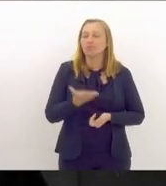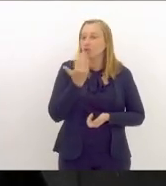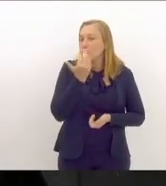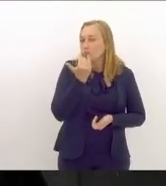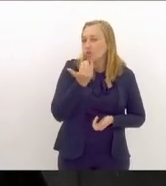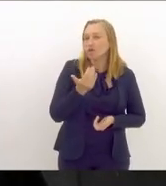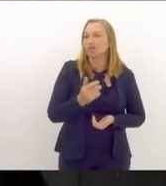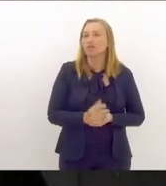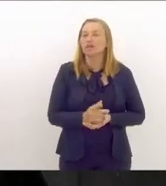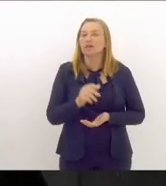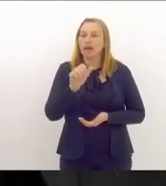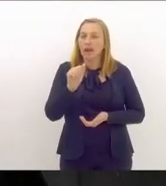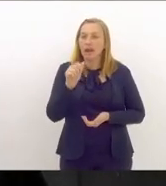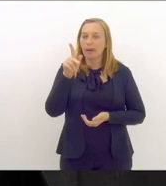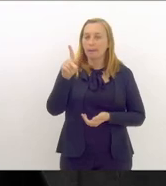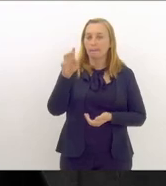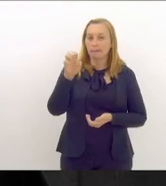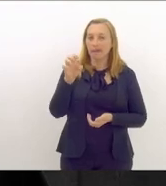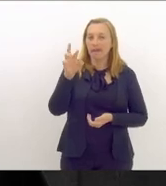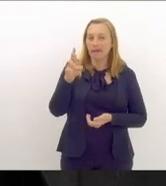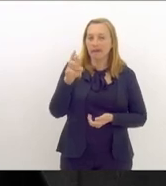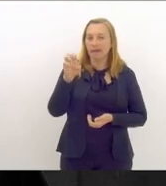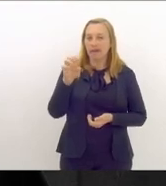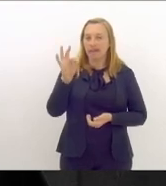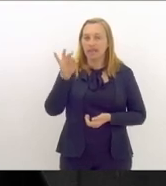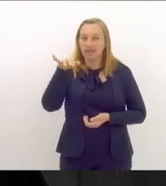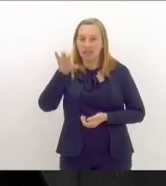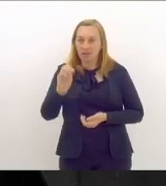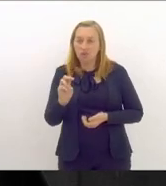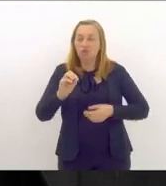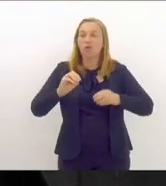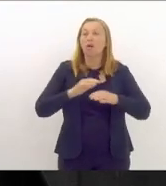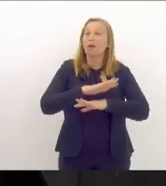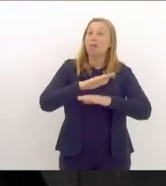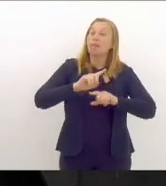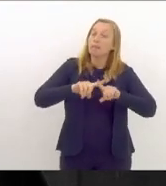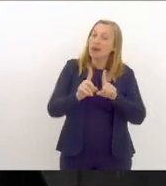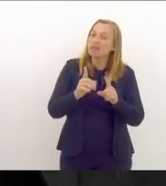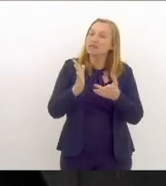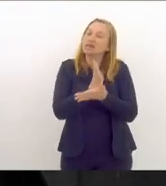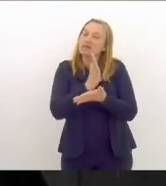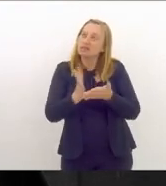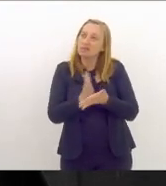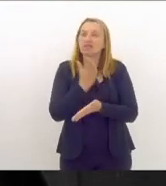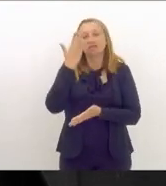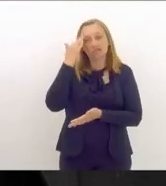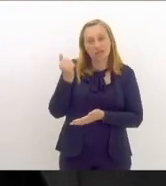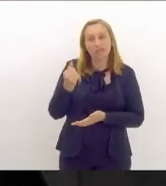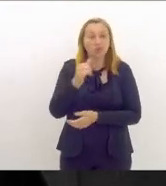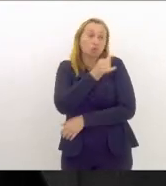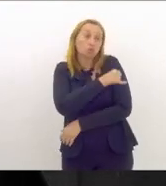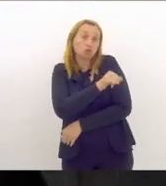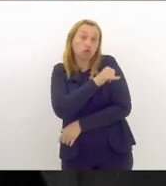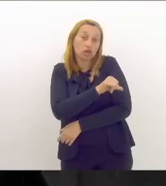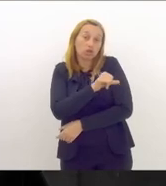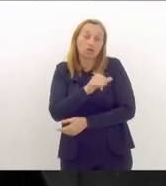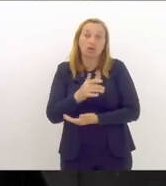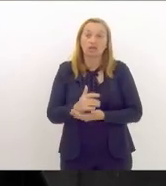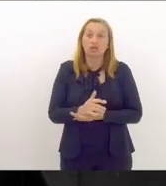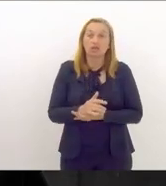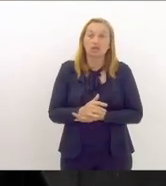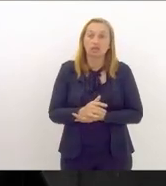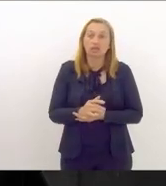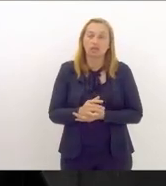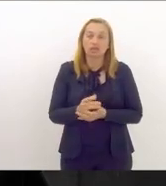nosso aperitivo. Mas muitas das vezes a gente sabe que no Rio de Janeiro